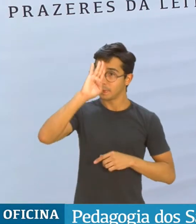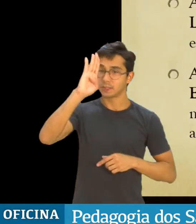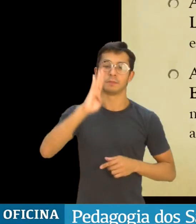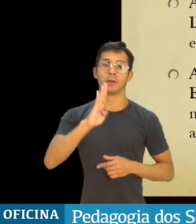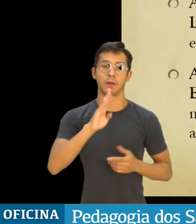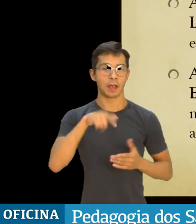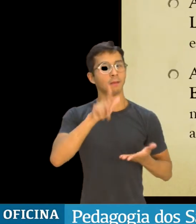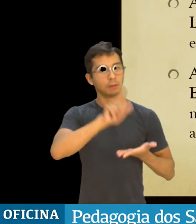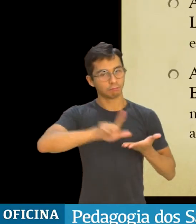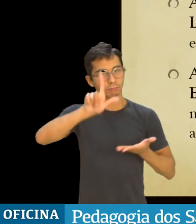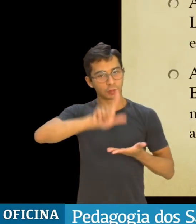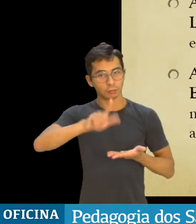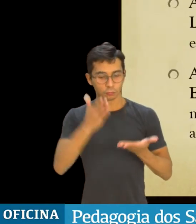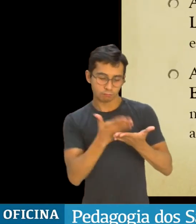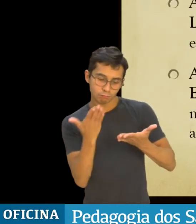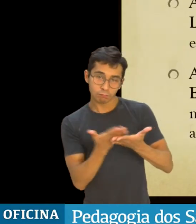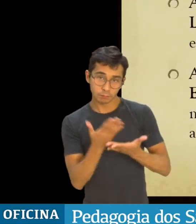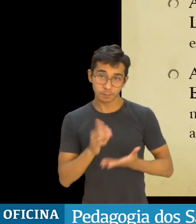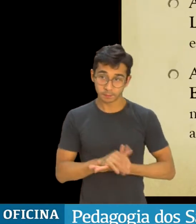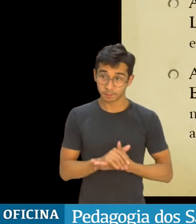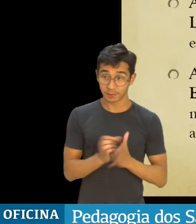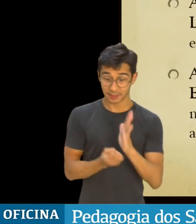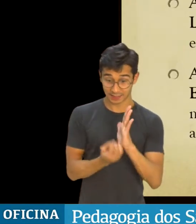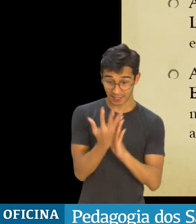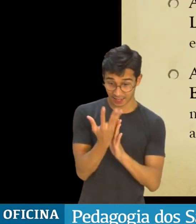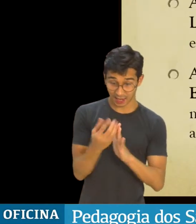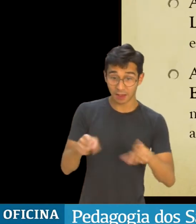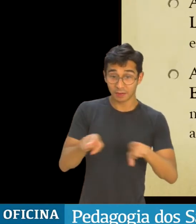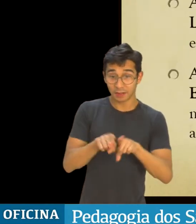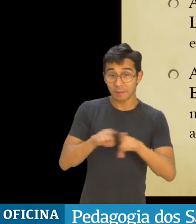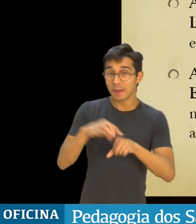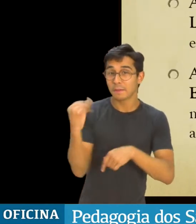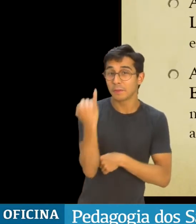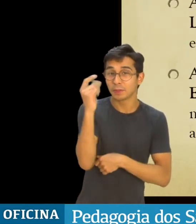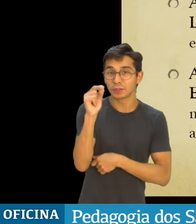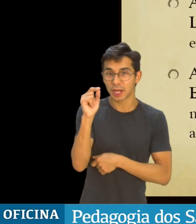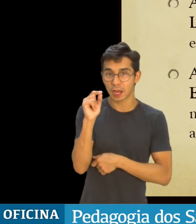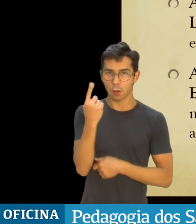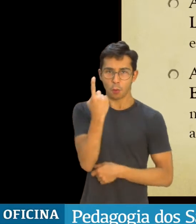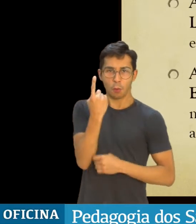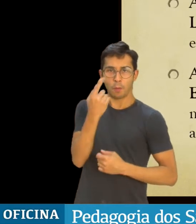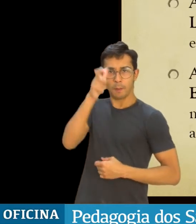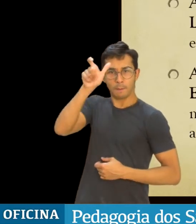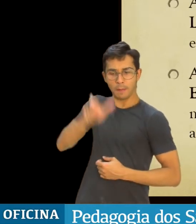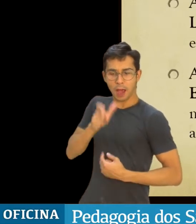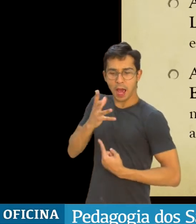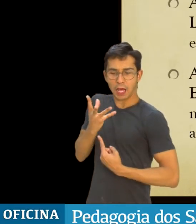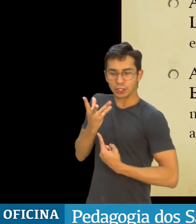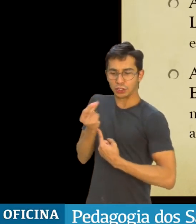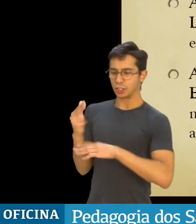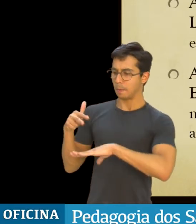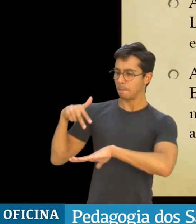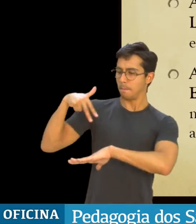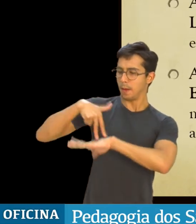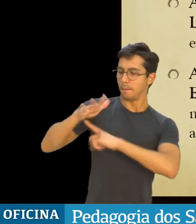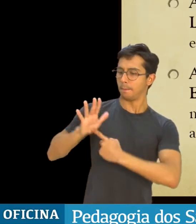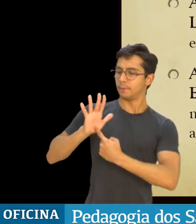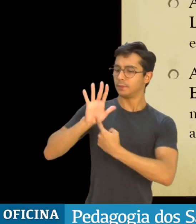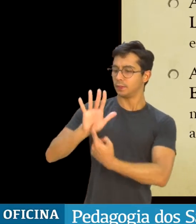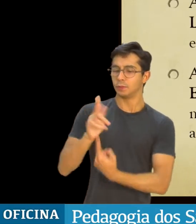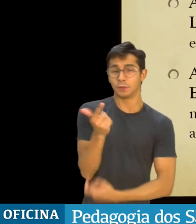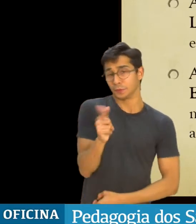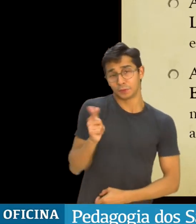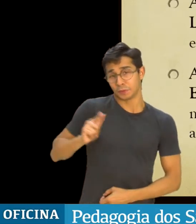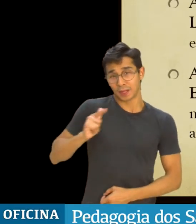é que lá o público é o artista, né? A gente não vai para o sarau esperando uma grande apresentação de uma